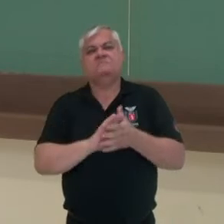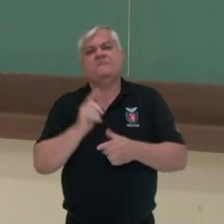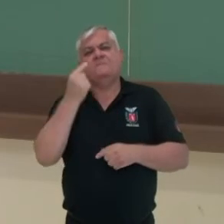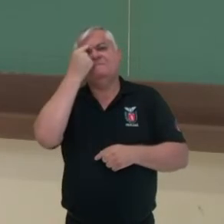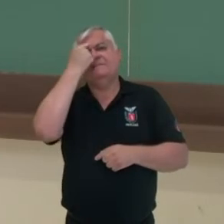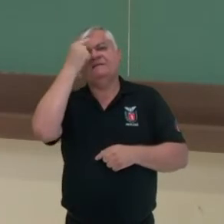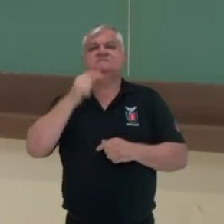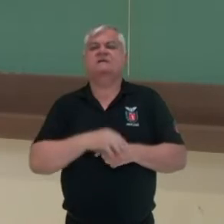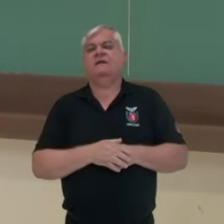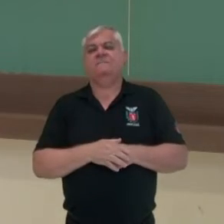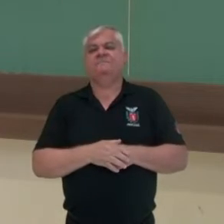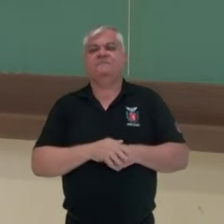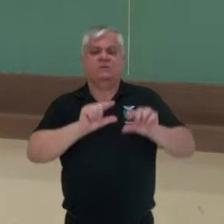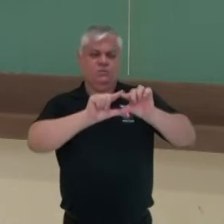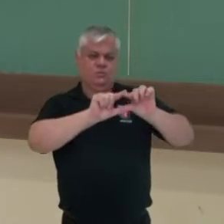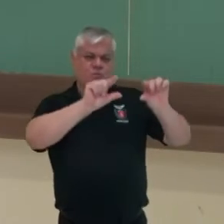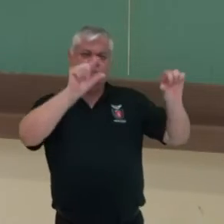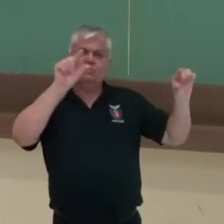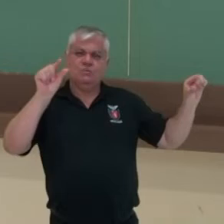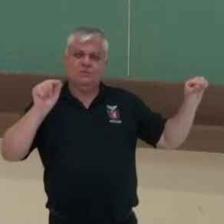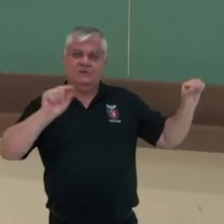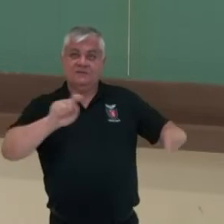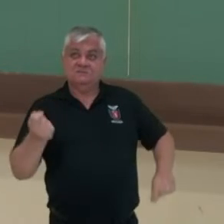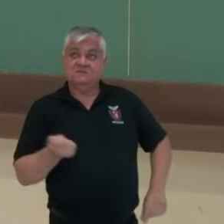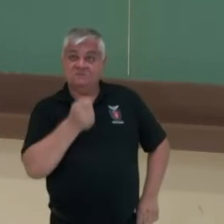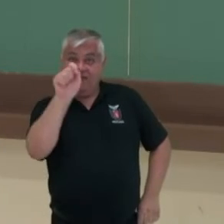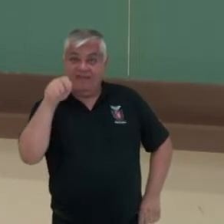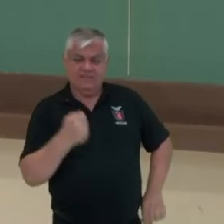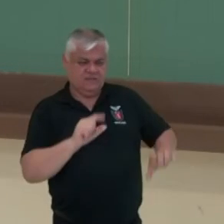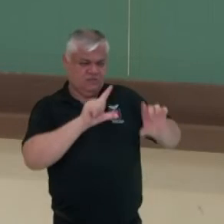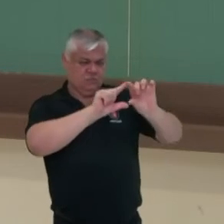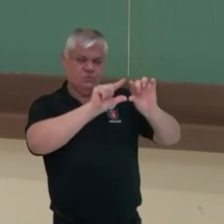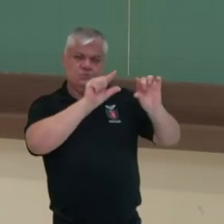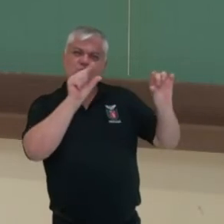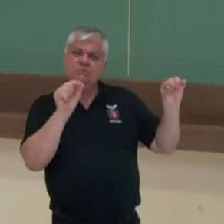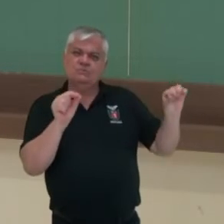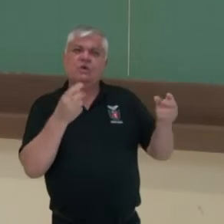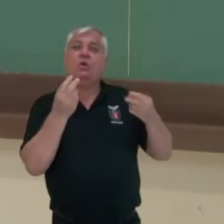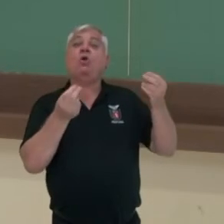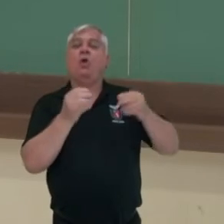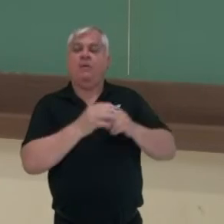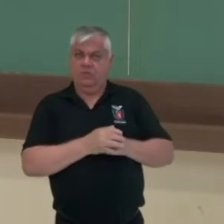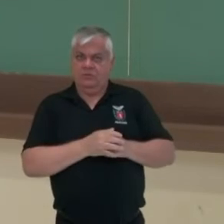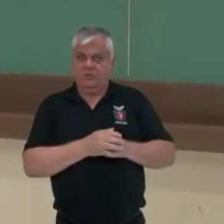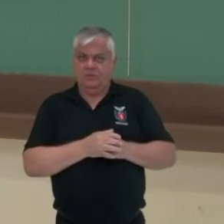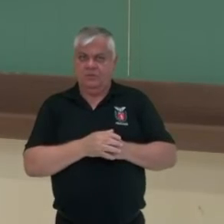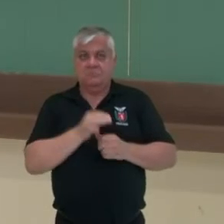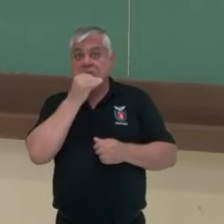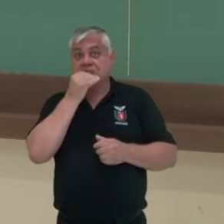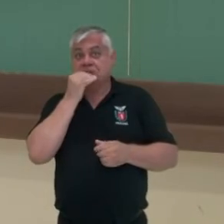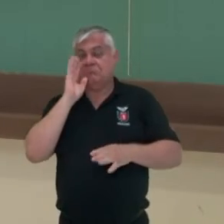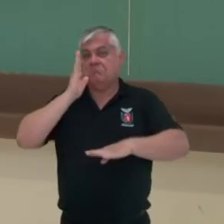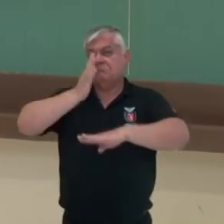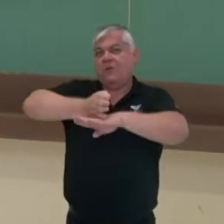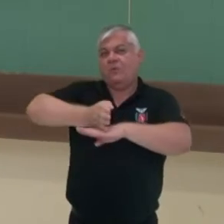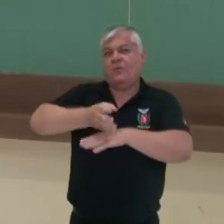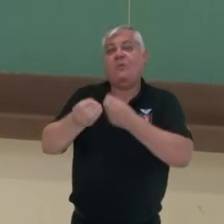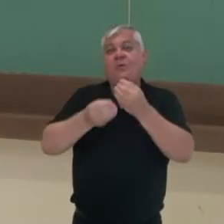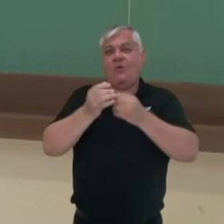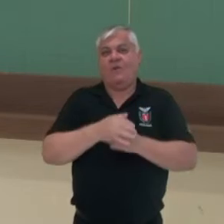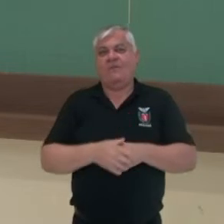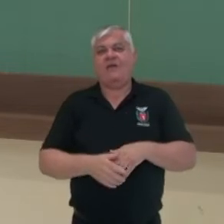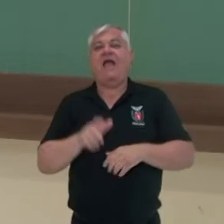vai utilizar uma espada mesmo, né? E como que seria essa luta? Então, como seriam os golpes? Então, utilizando a letra do alfabeto,